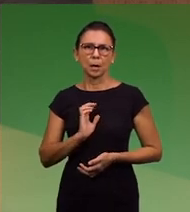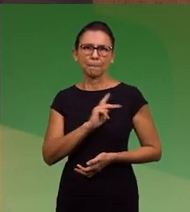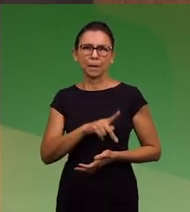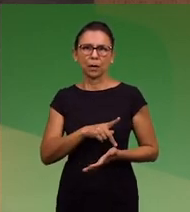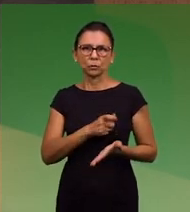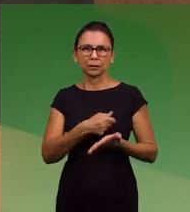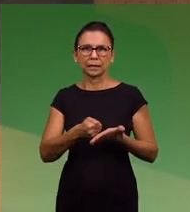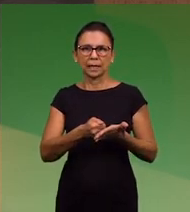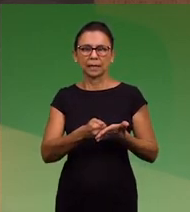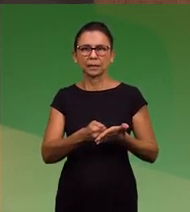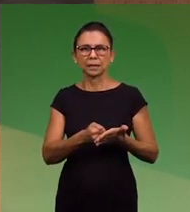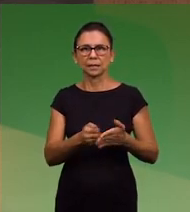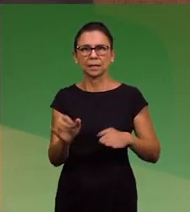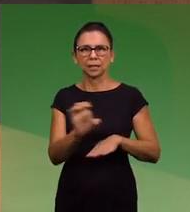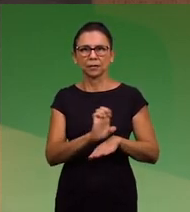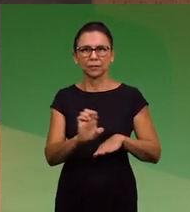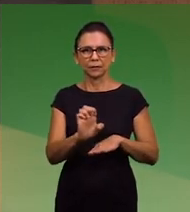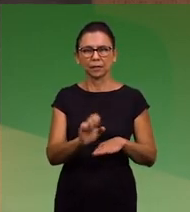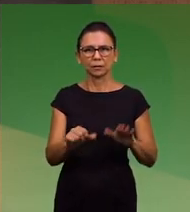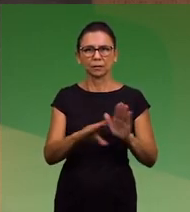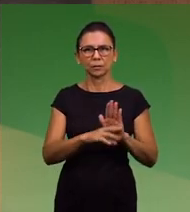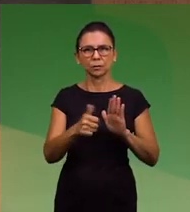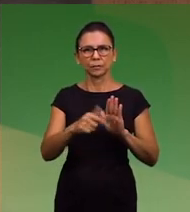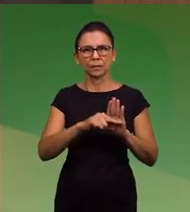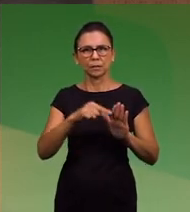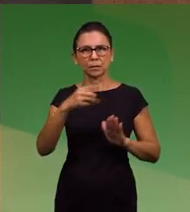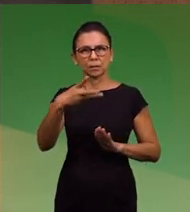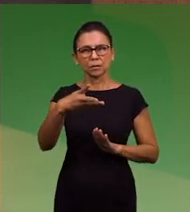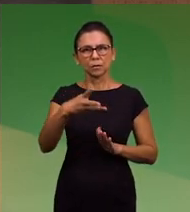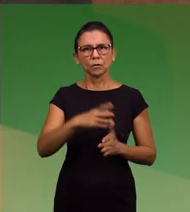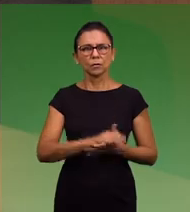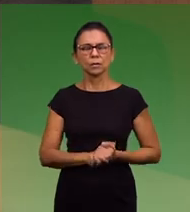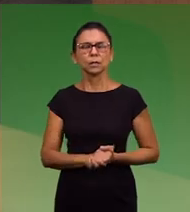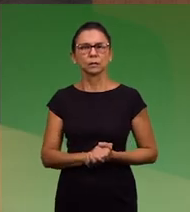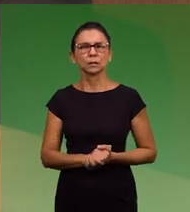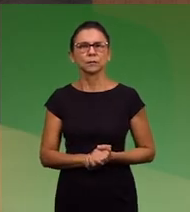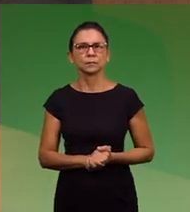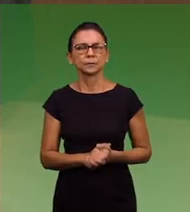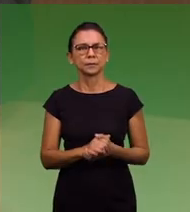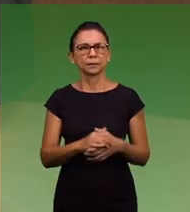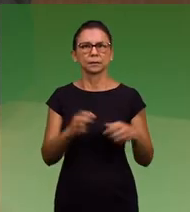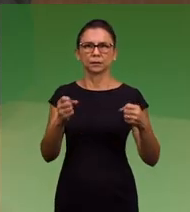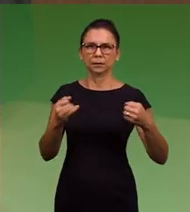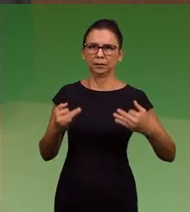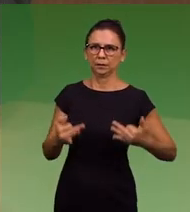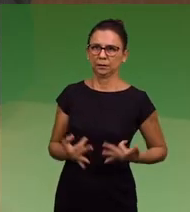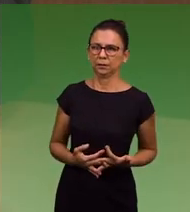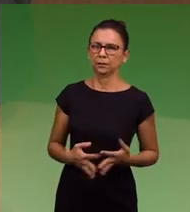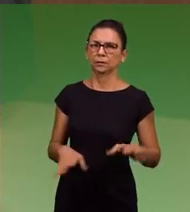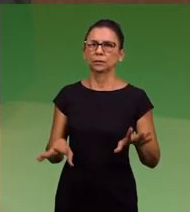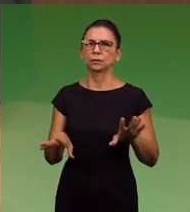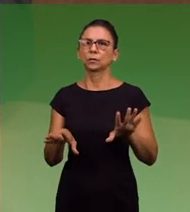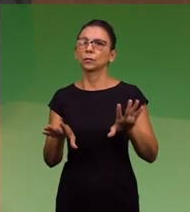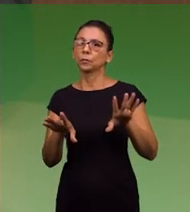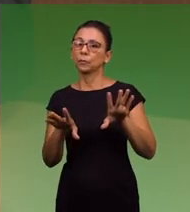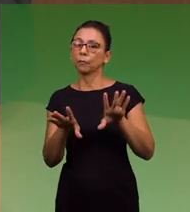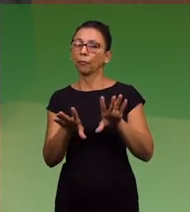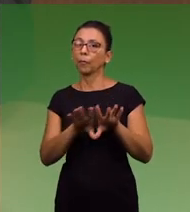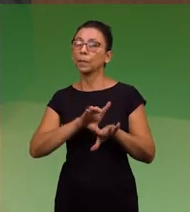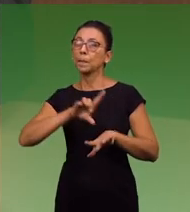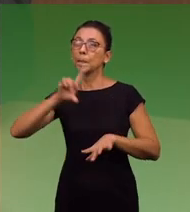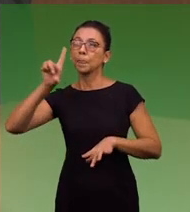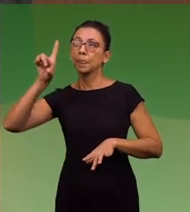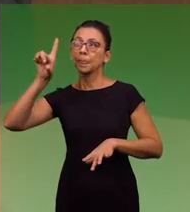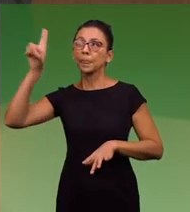Efésios, né, no capítulo 1, no verso 4, ele faz uma colocação muito interessante. Ele diz assim: como também nos